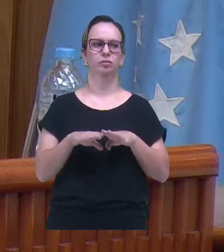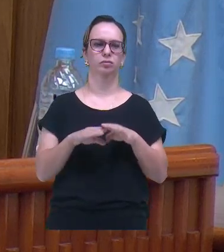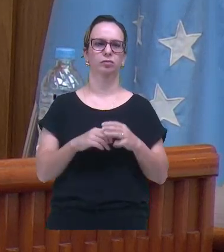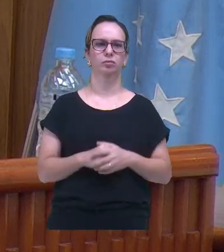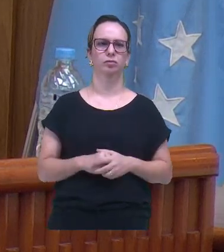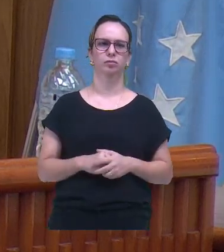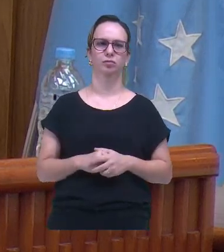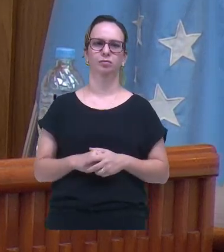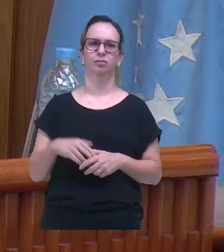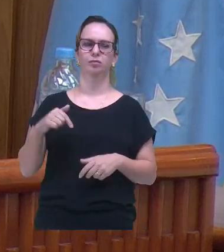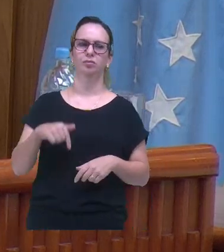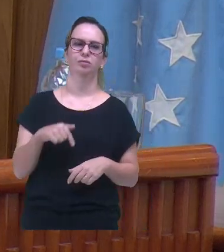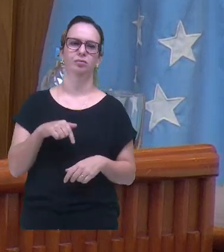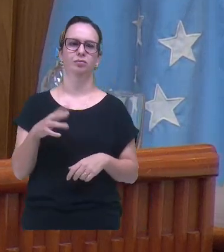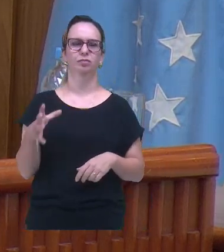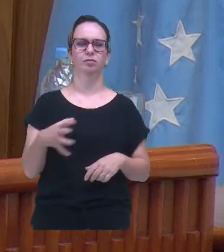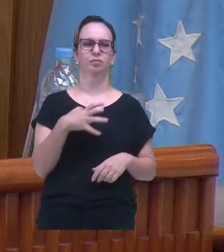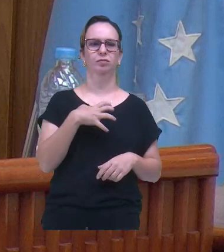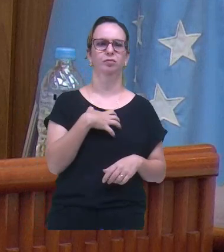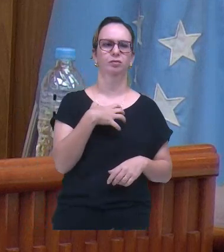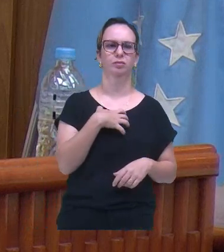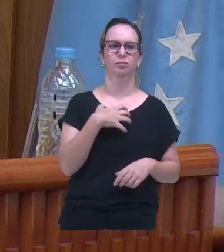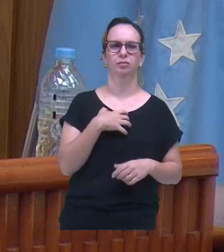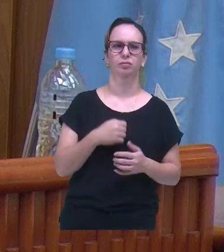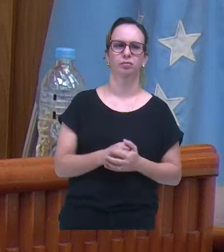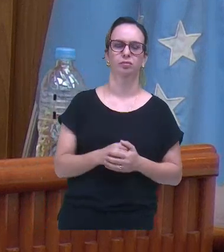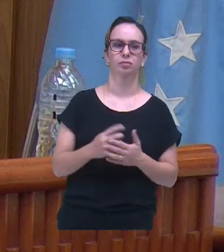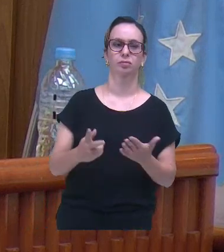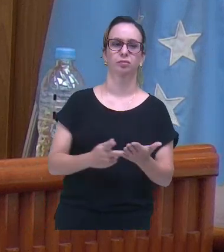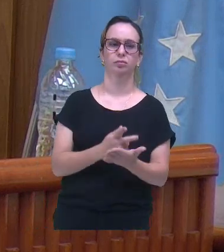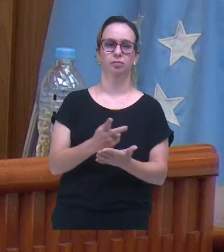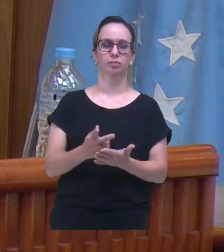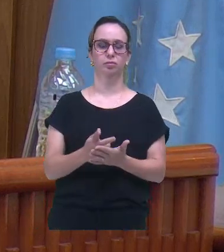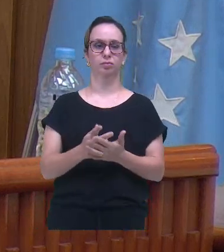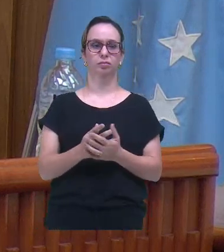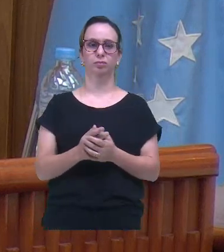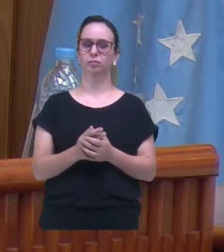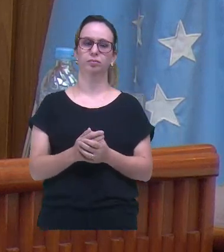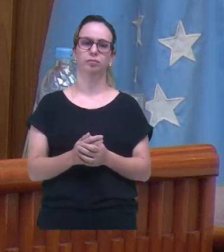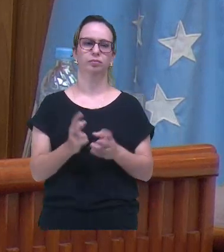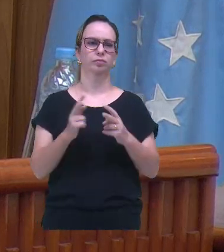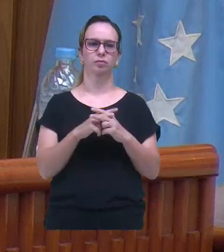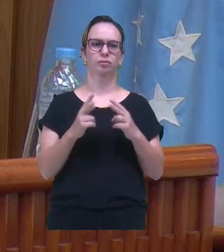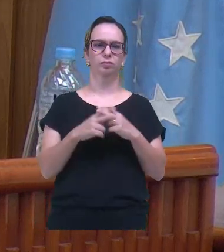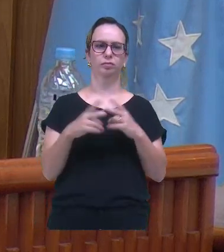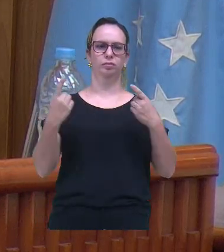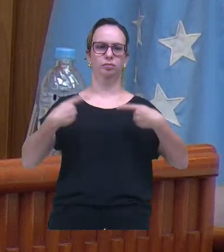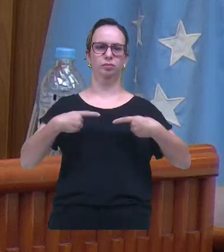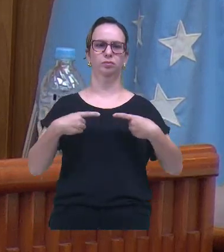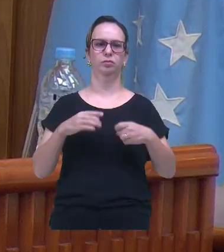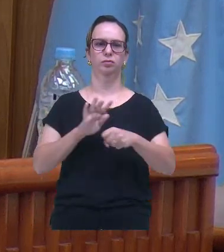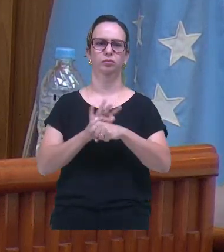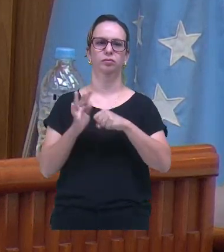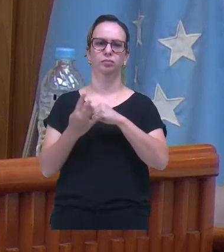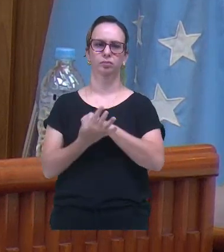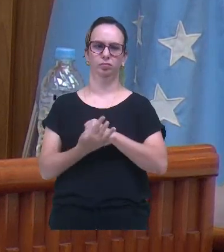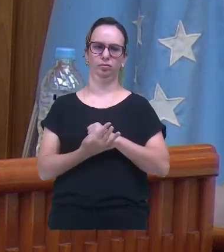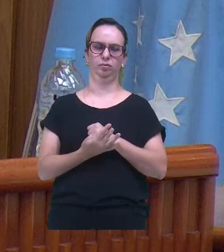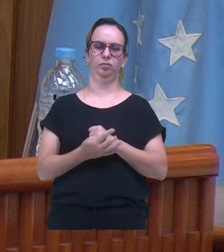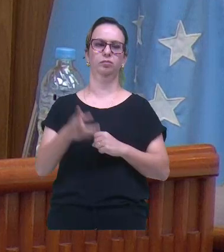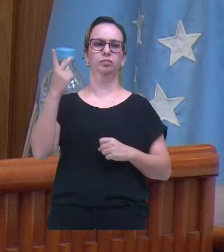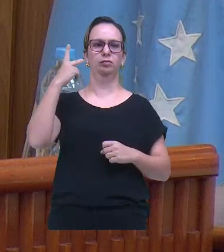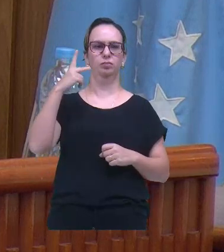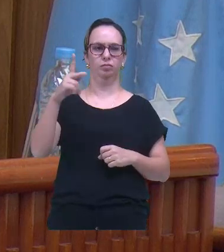Nesse sentido, a luta contra o coronavírus foi e ainda é uma das várias